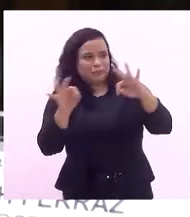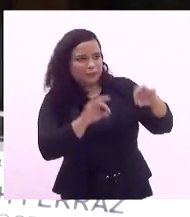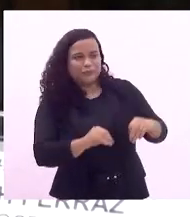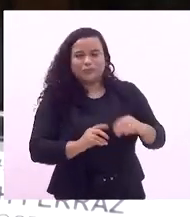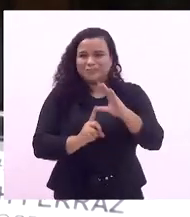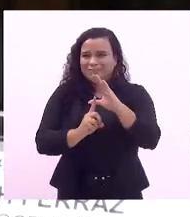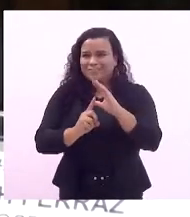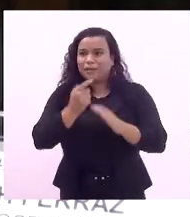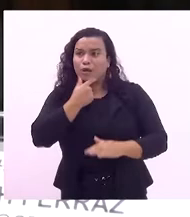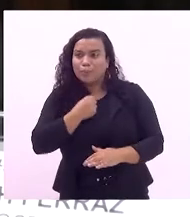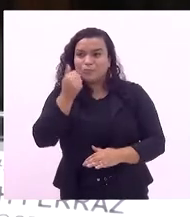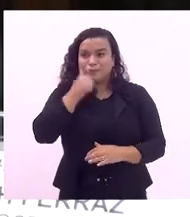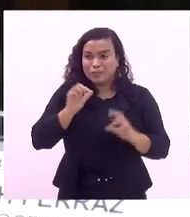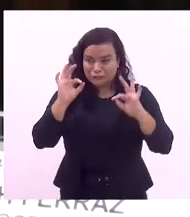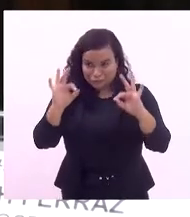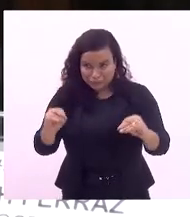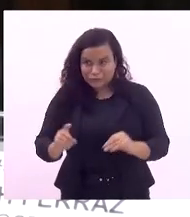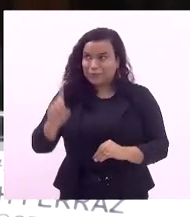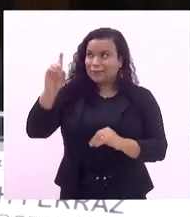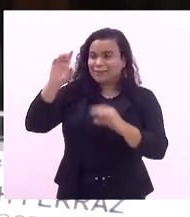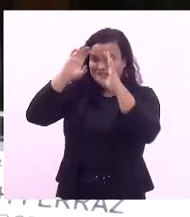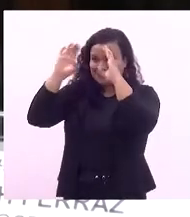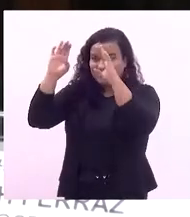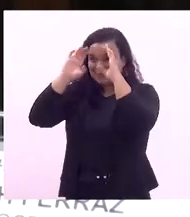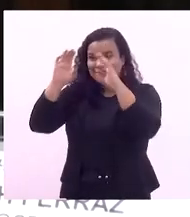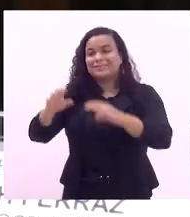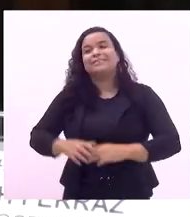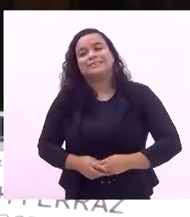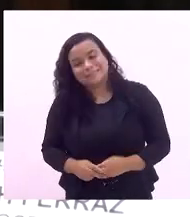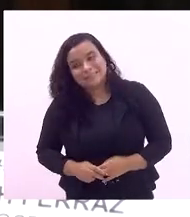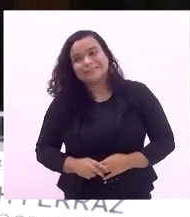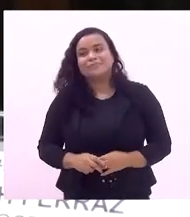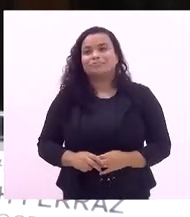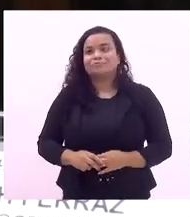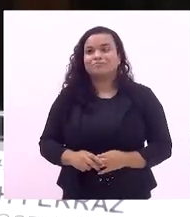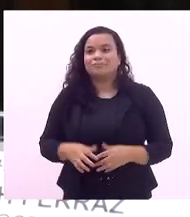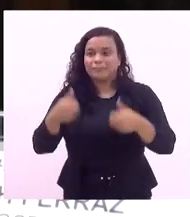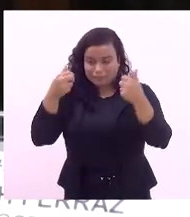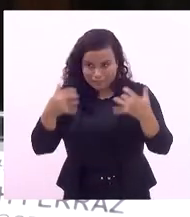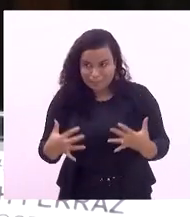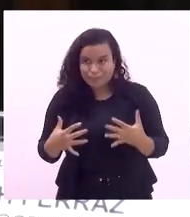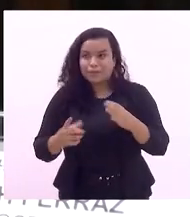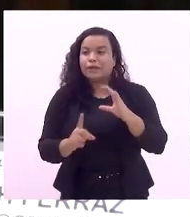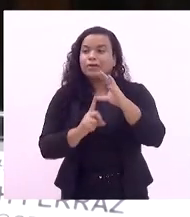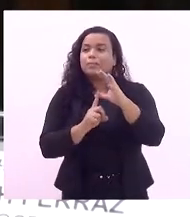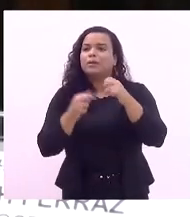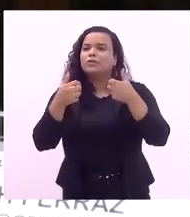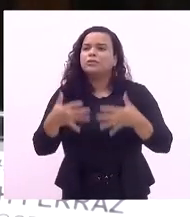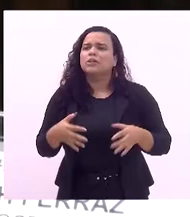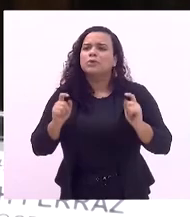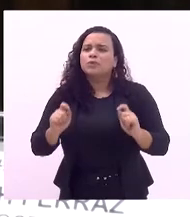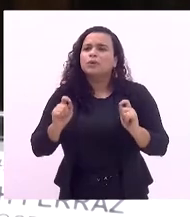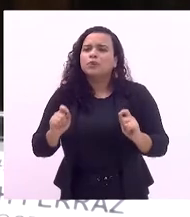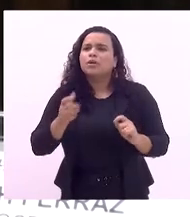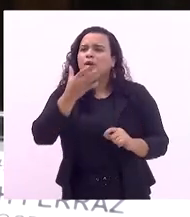senhores homens e mulheres de Deus e justifica a Capelania porque o homem é corpo